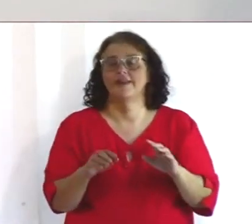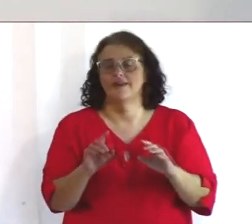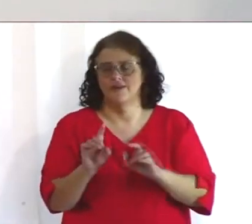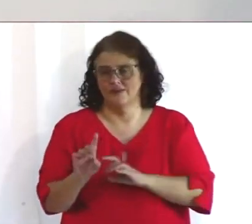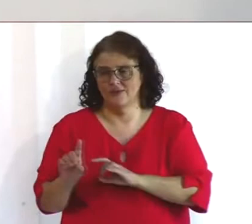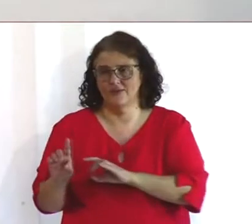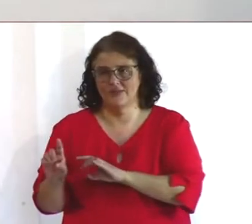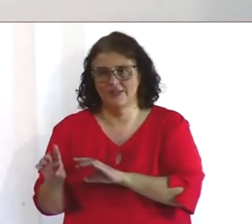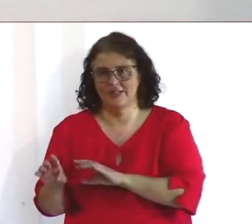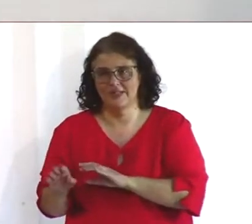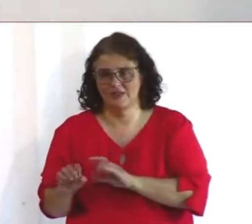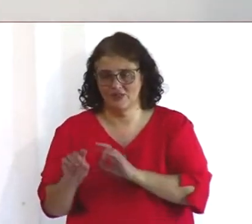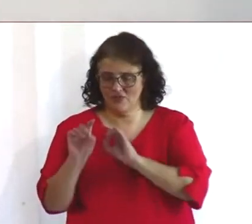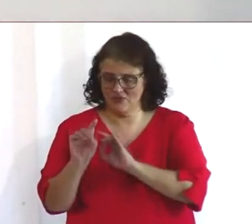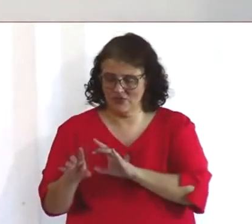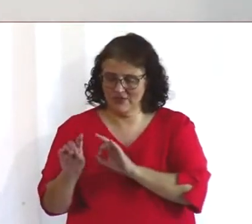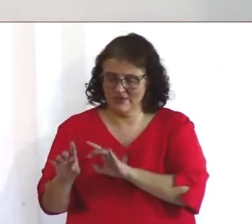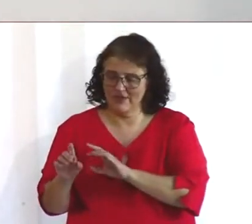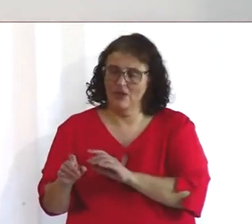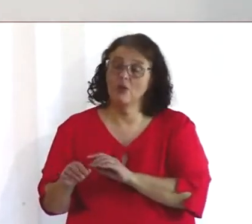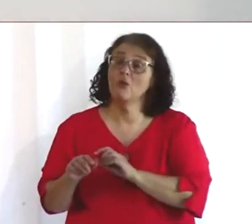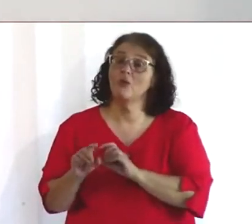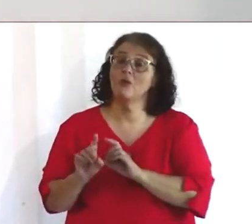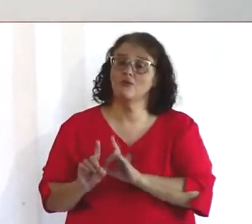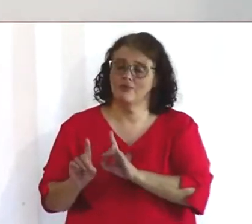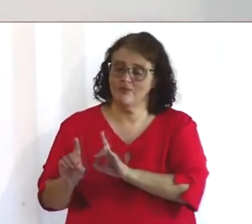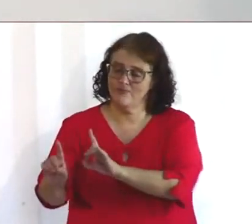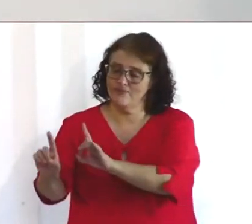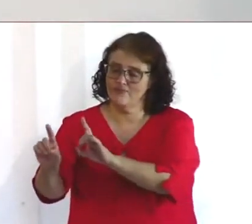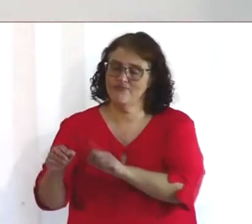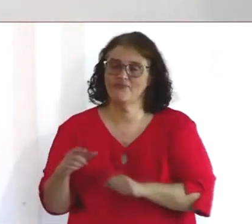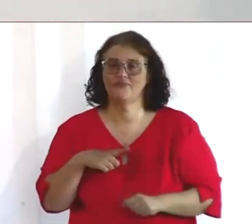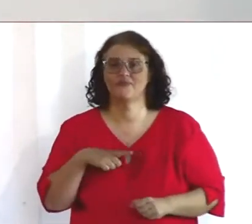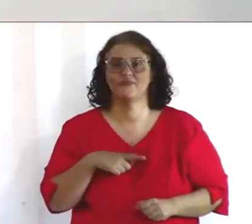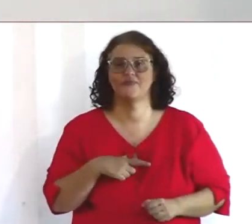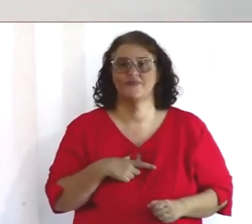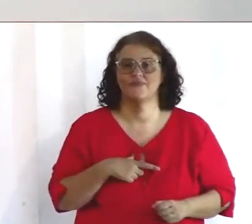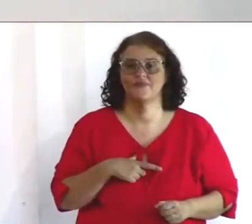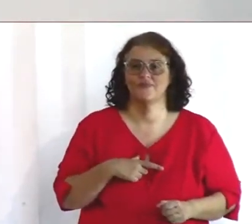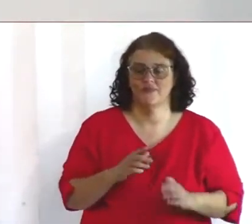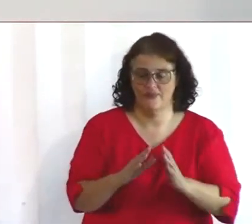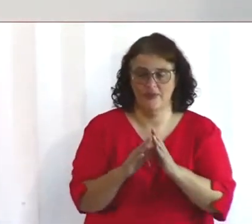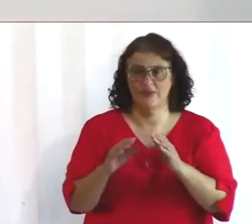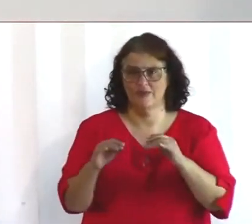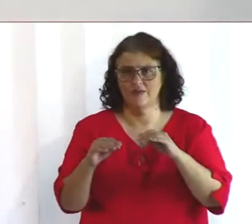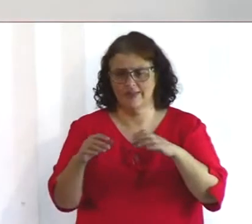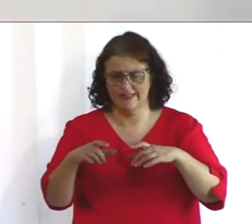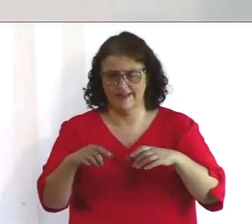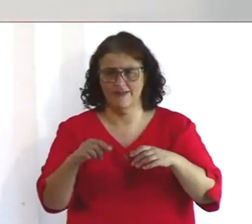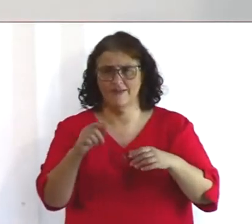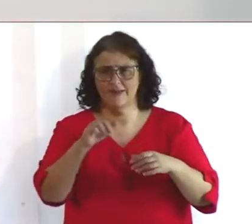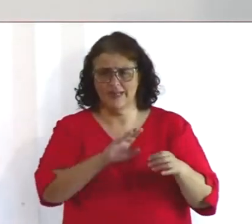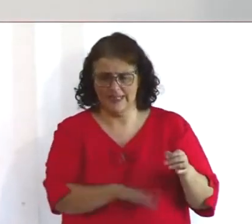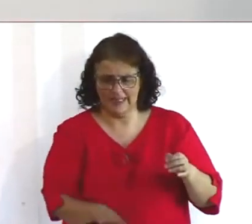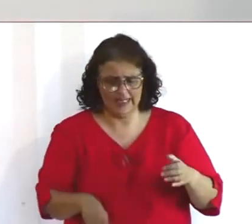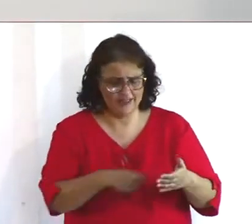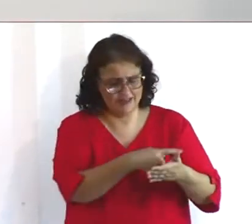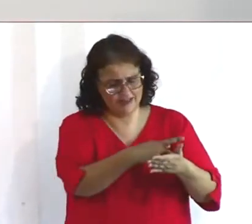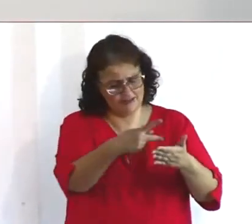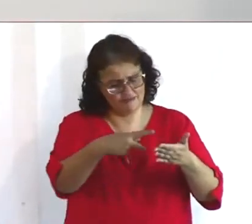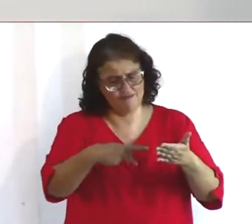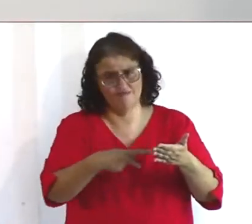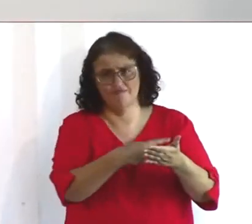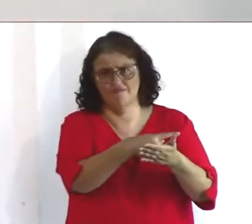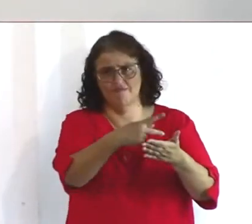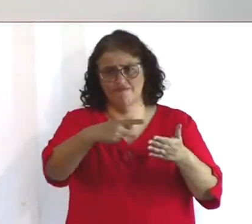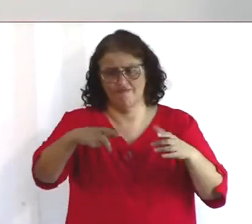cidade e dentro dos muros, muitas pessoas e uma Bíblia lá, essa Bíblia cura pessoas